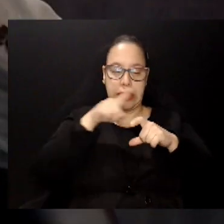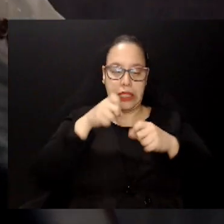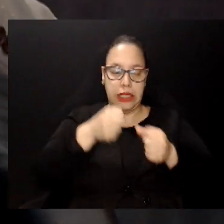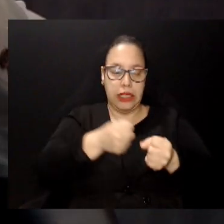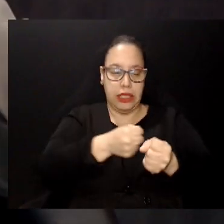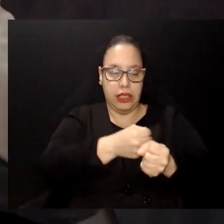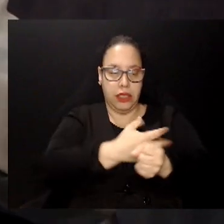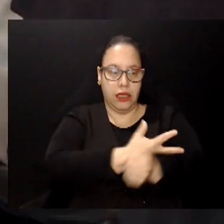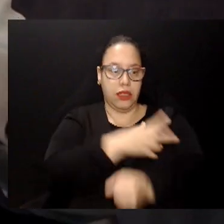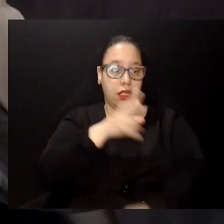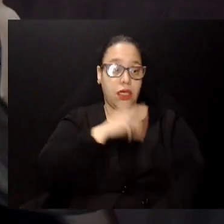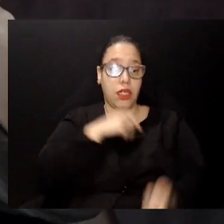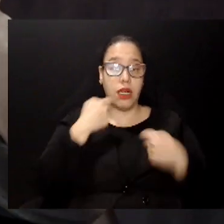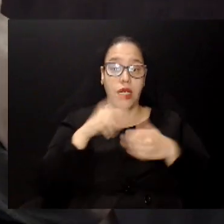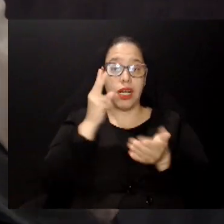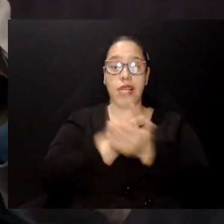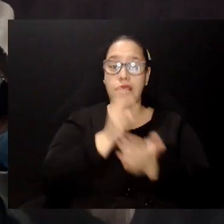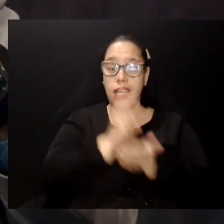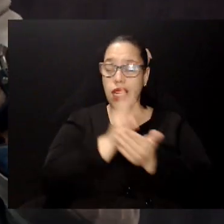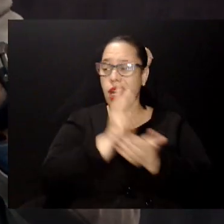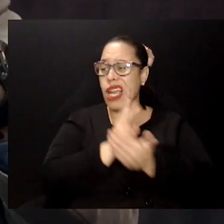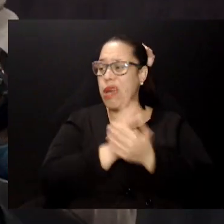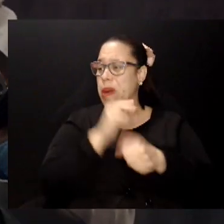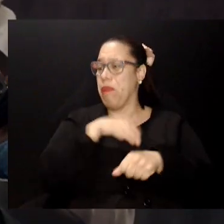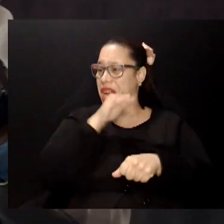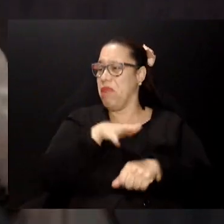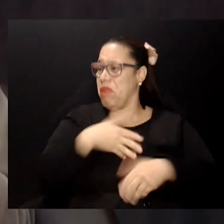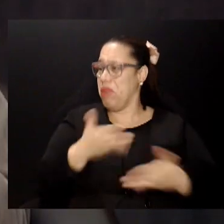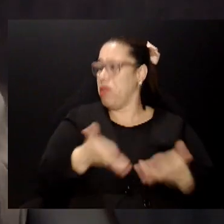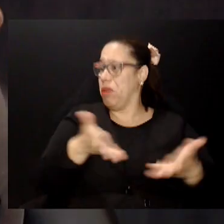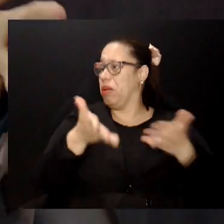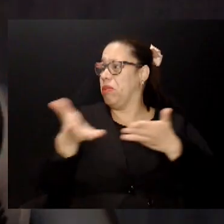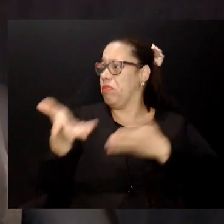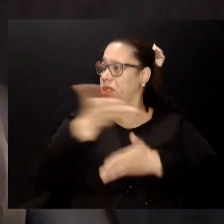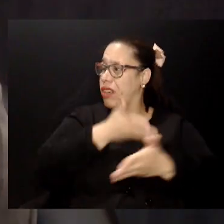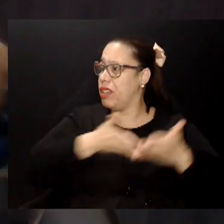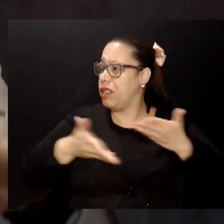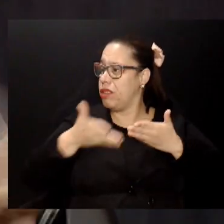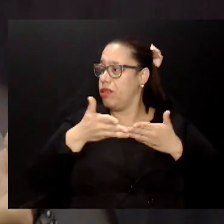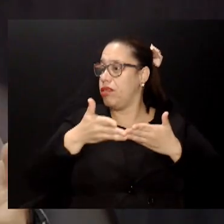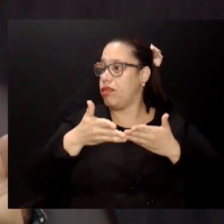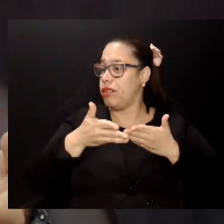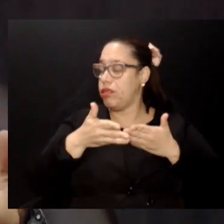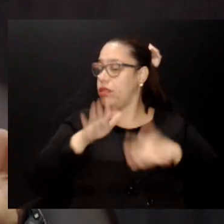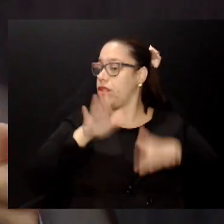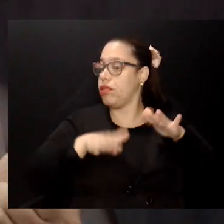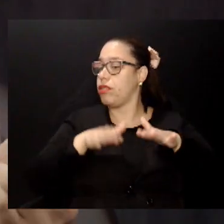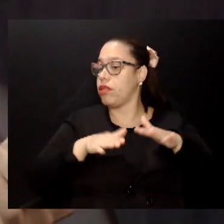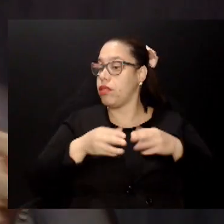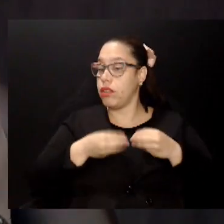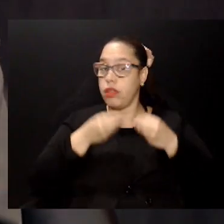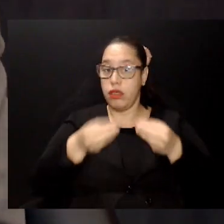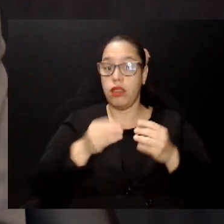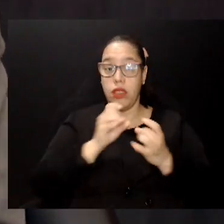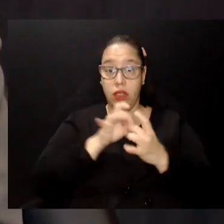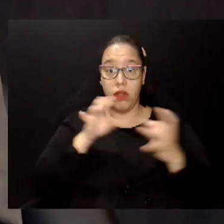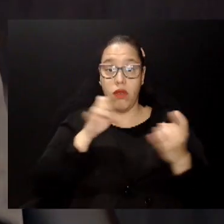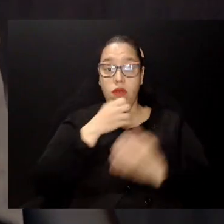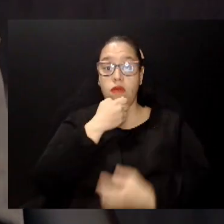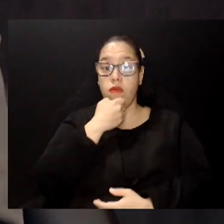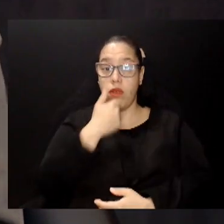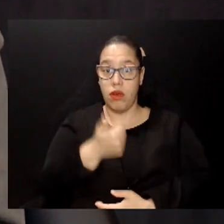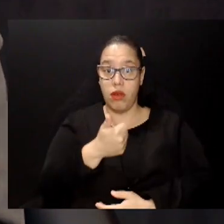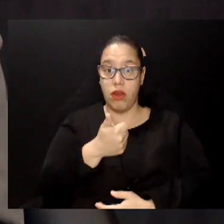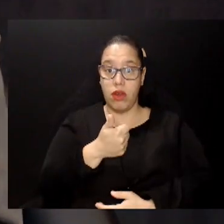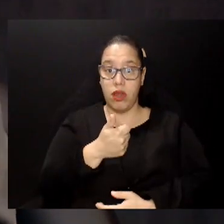estar sempre dando mais e mais e mais para poder receber mais daquele parceiro. Só que às vezes o seu parceiro ele vai te dar um feedback positivo, mas quando aquilo vira uma